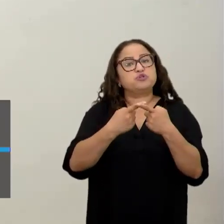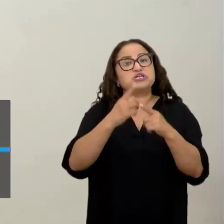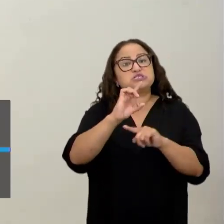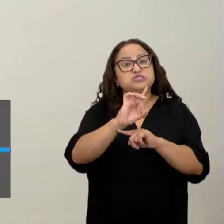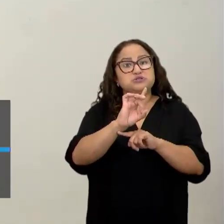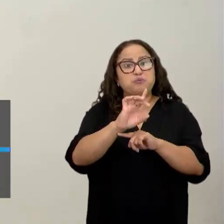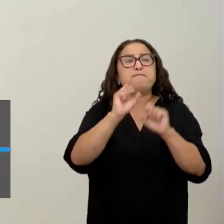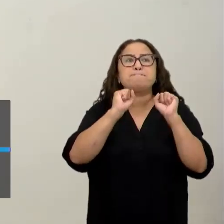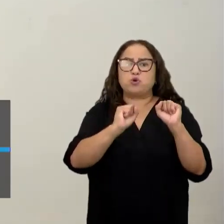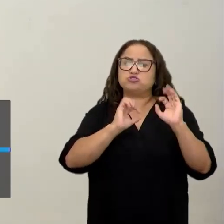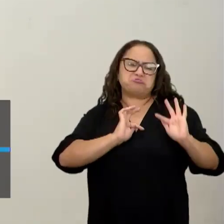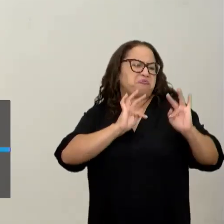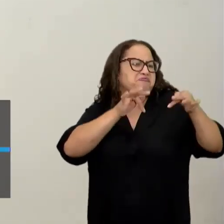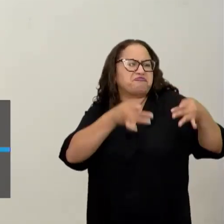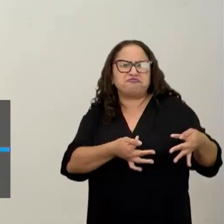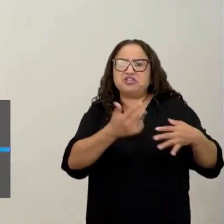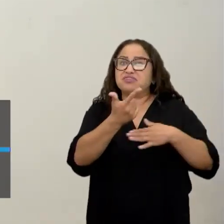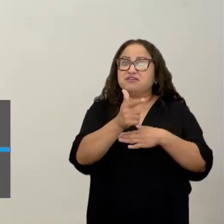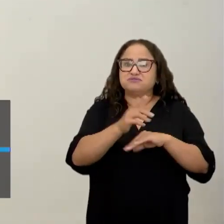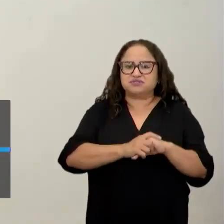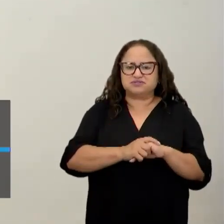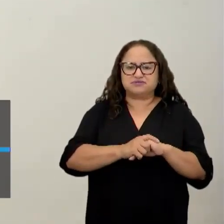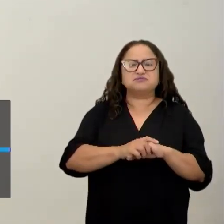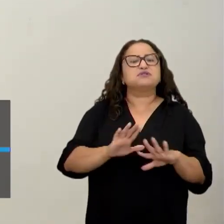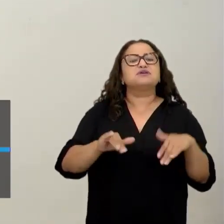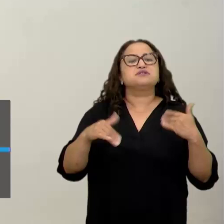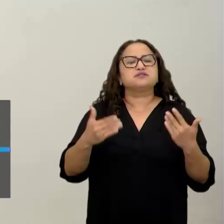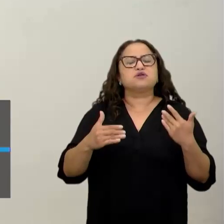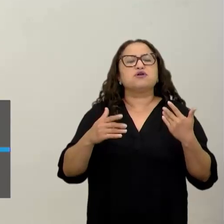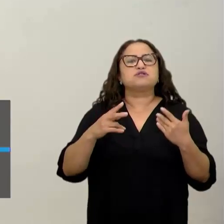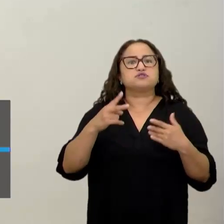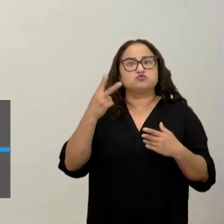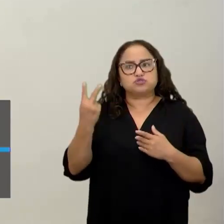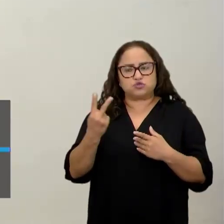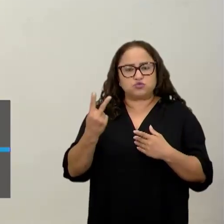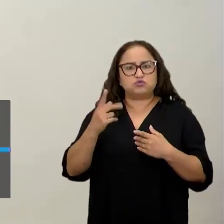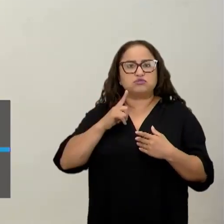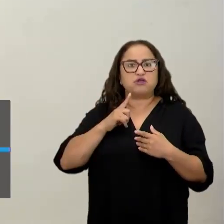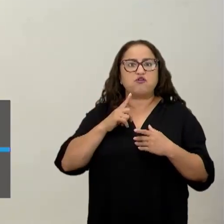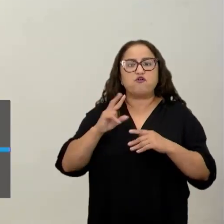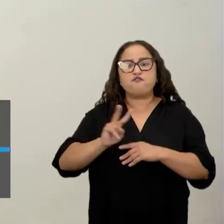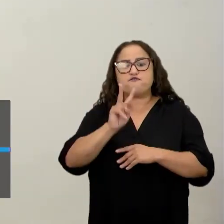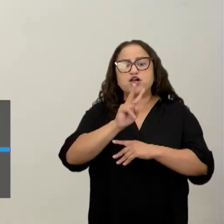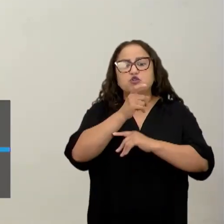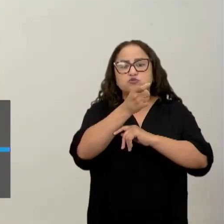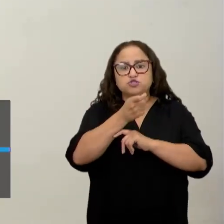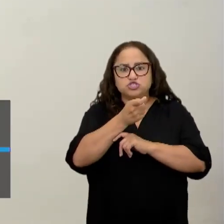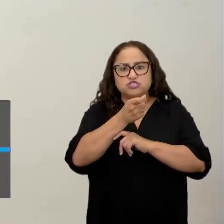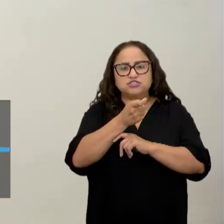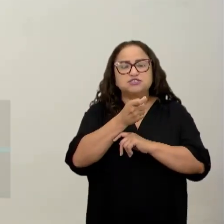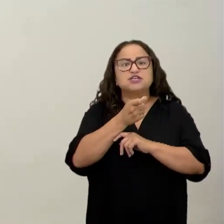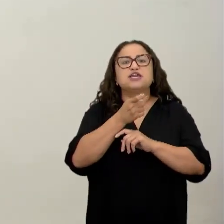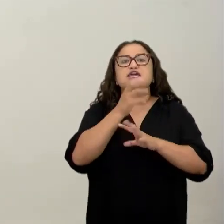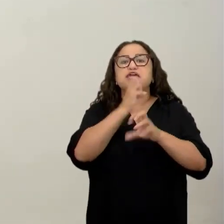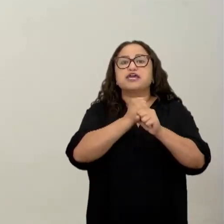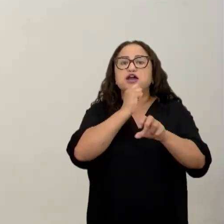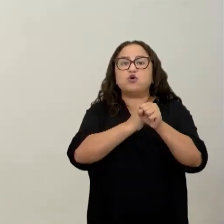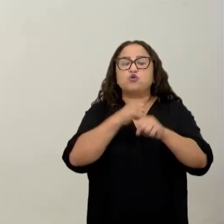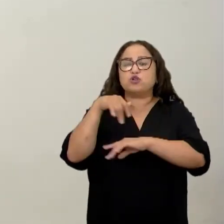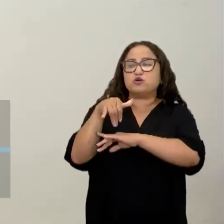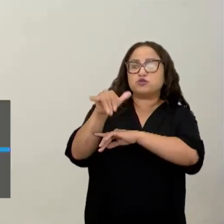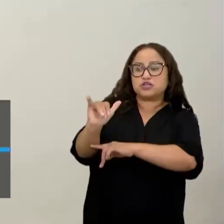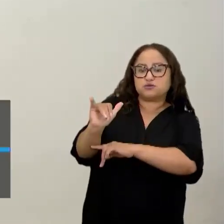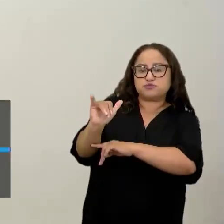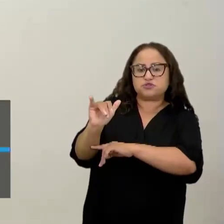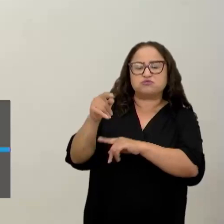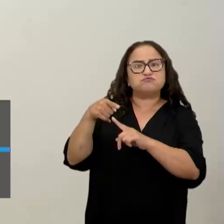algumas lá na função de primeiro grau a gente faz como a gente dá um valor para o x e faz a continha pro y e dá um valor